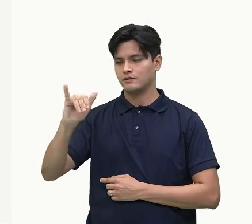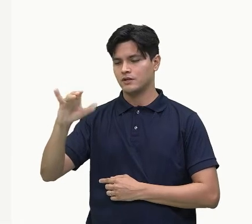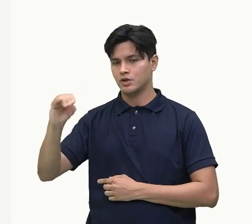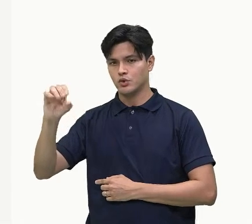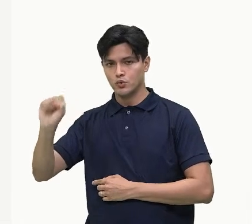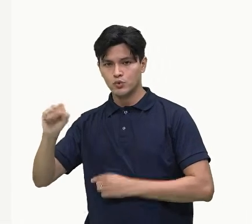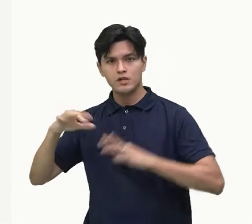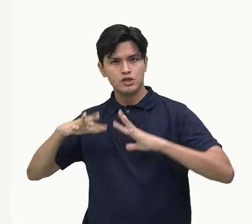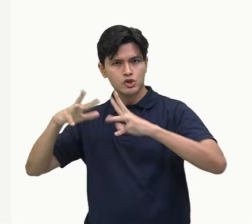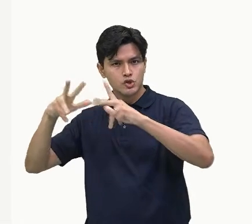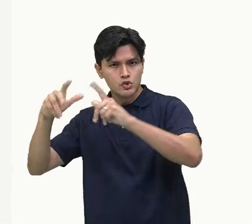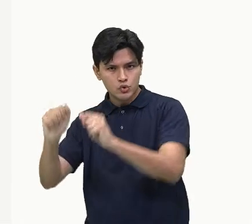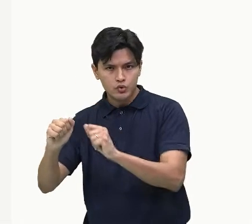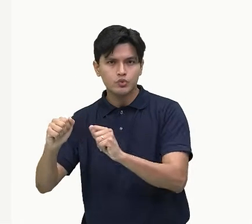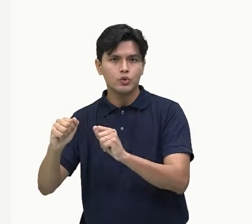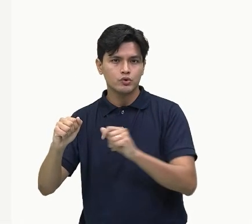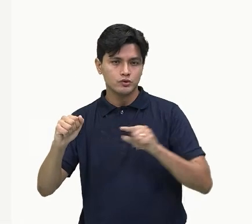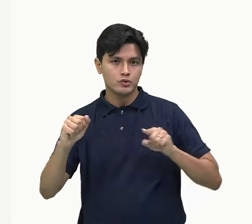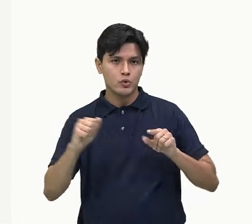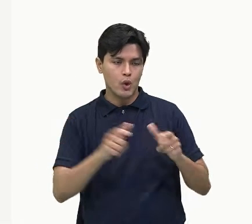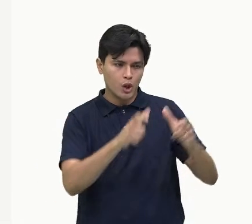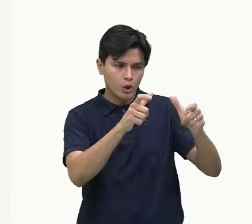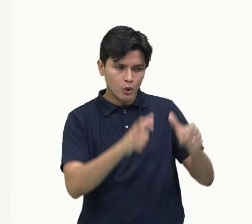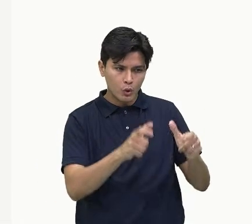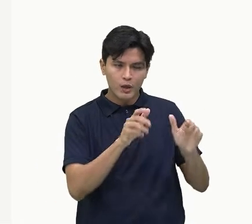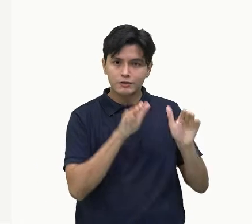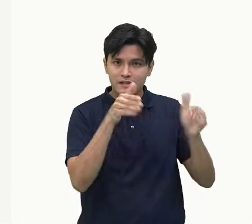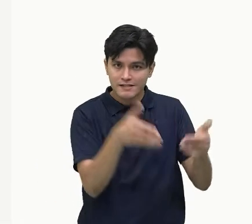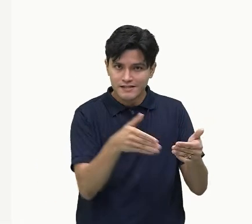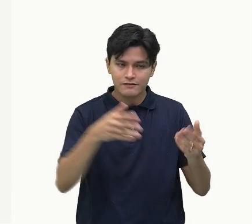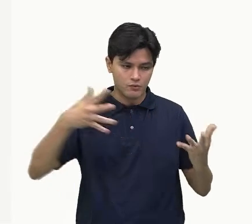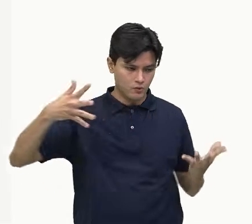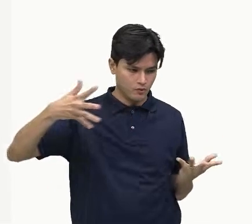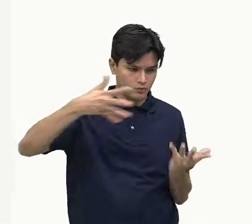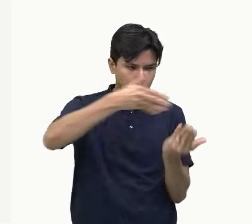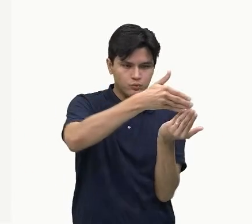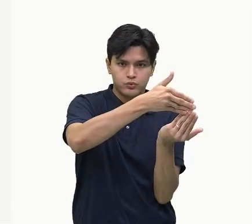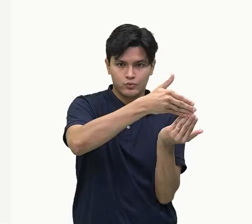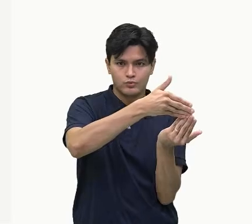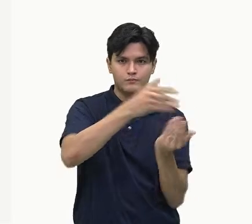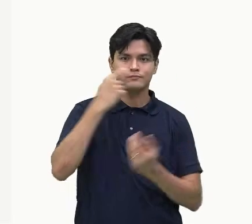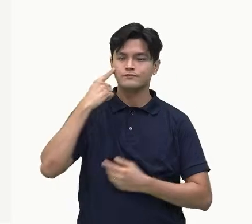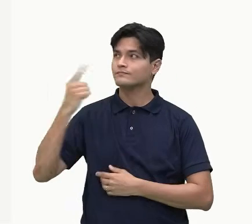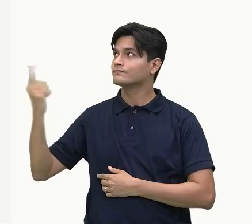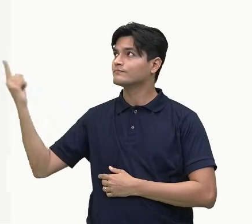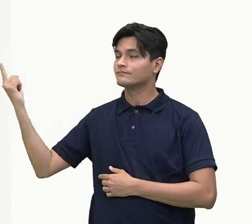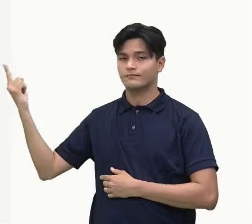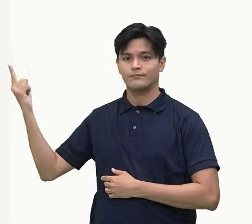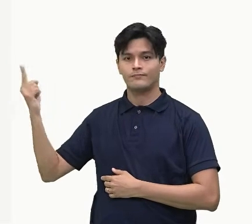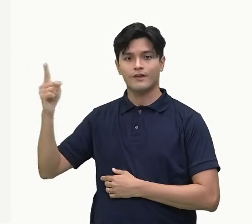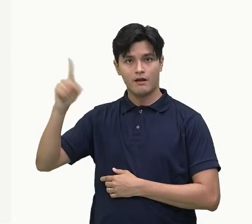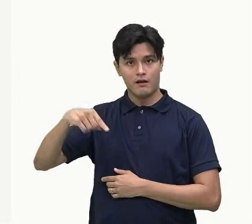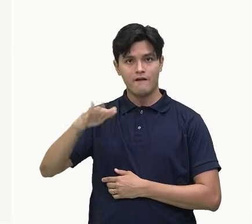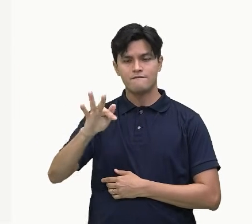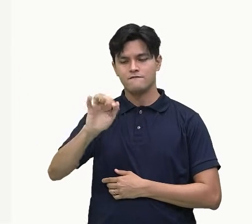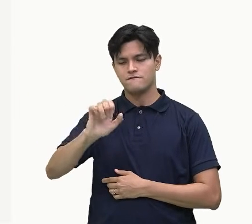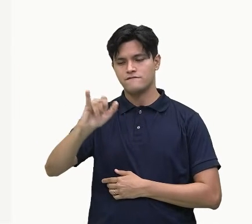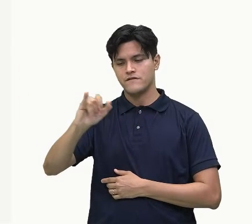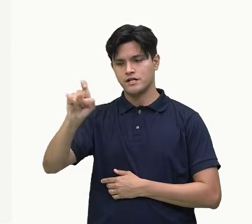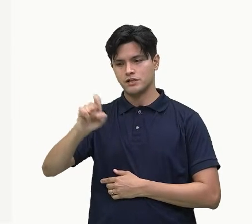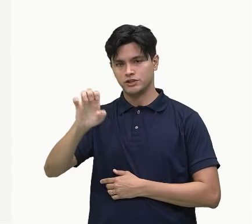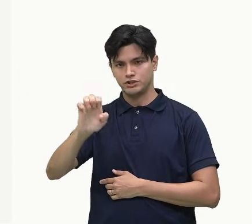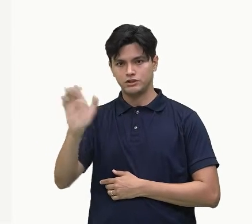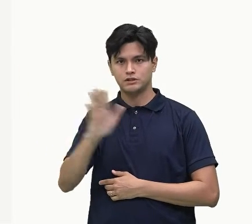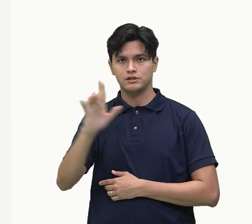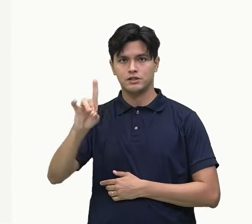um único ponto. Então eu digo aí que eu tenho um feixe de luz convergente. E aí eu digo